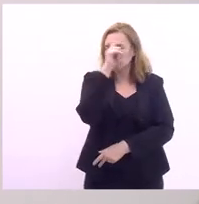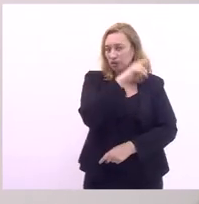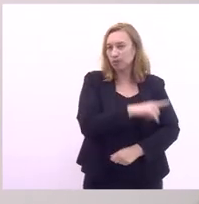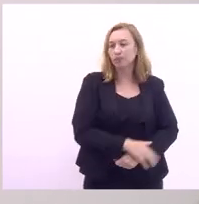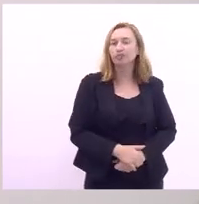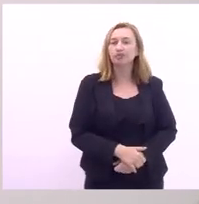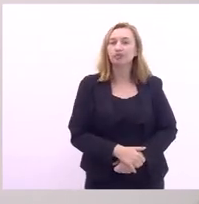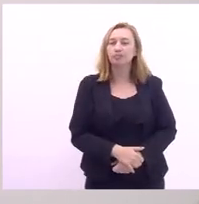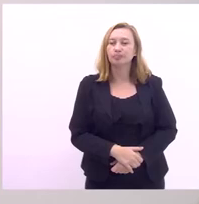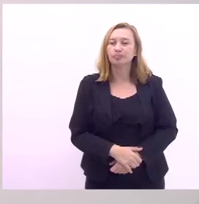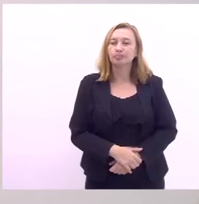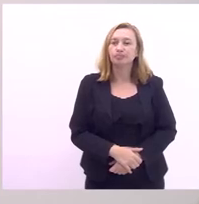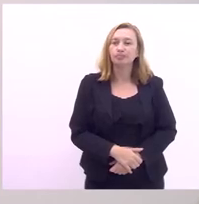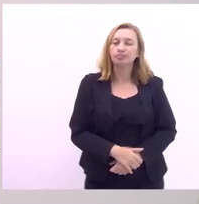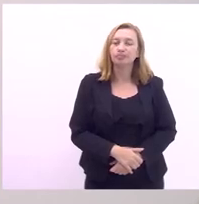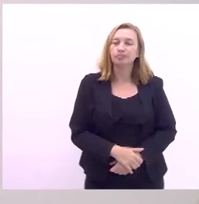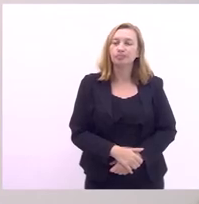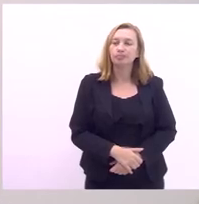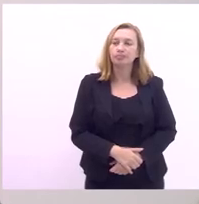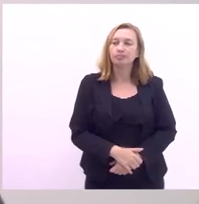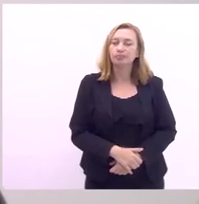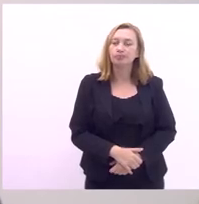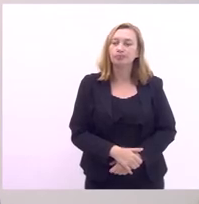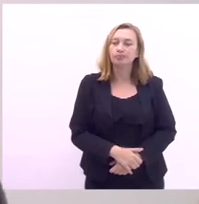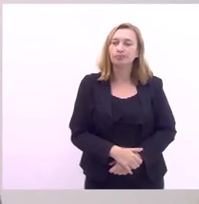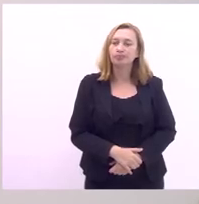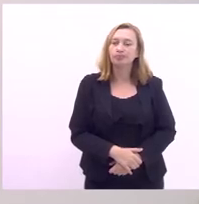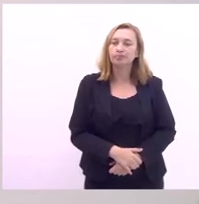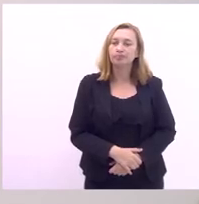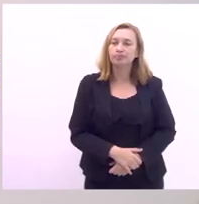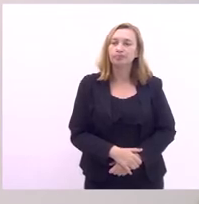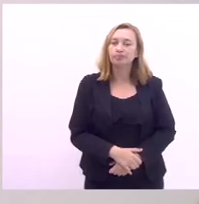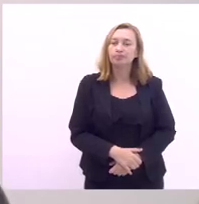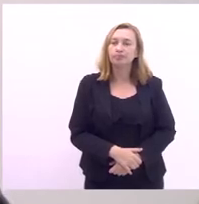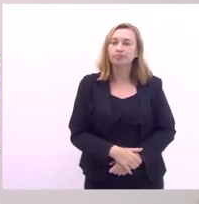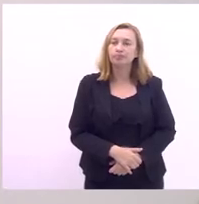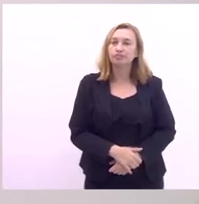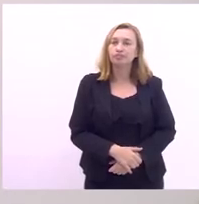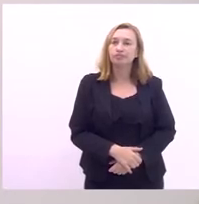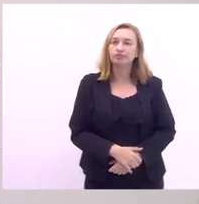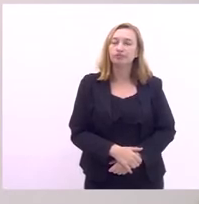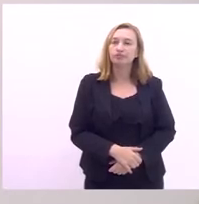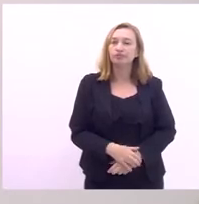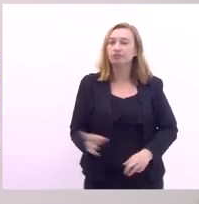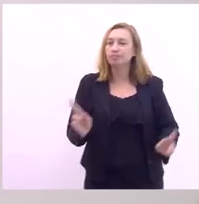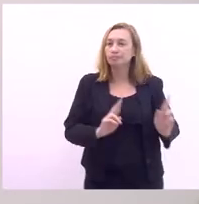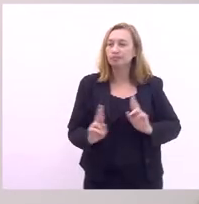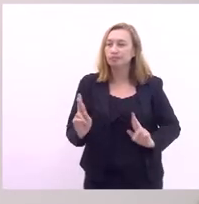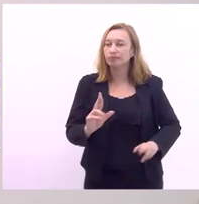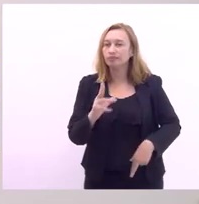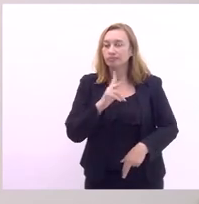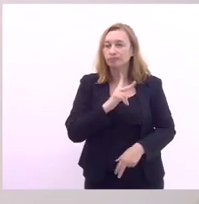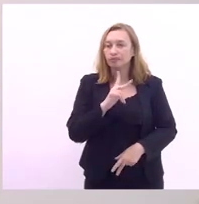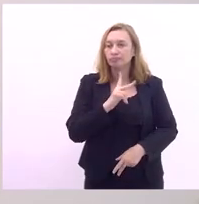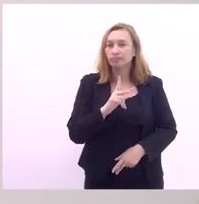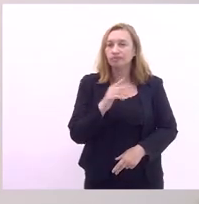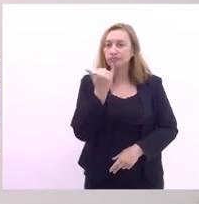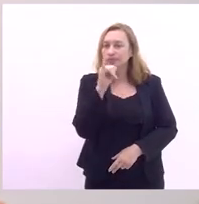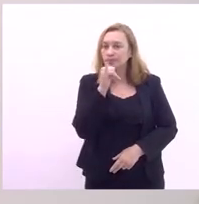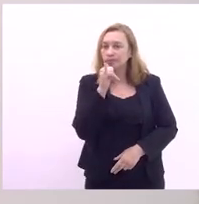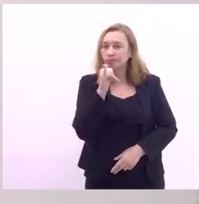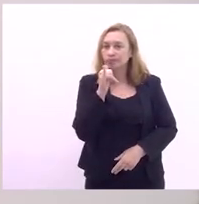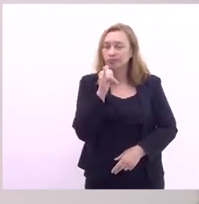é duro. Aqui, tratar aqui também da geração própria. A energia